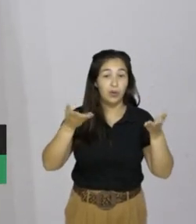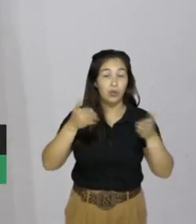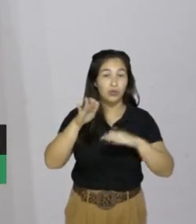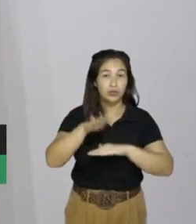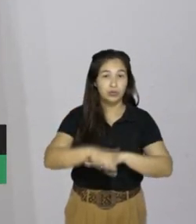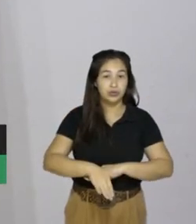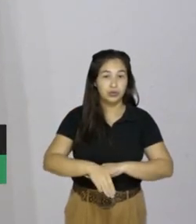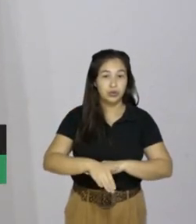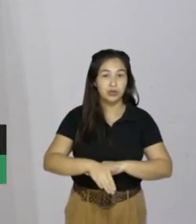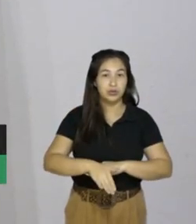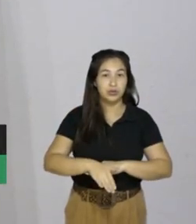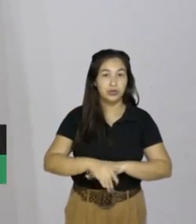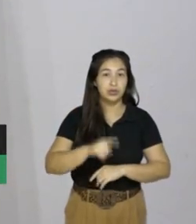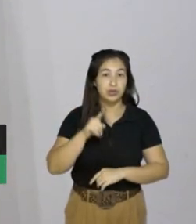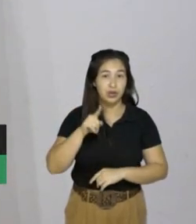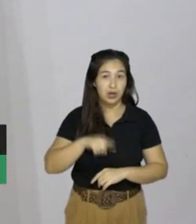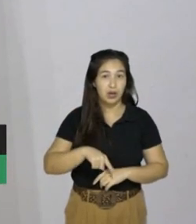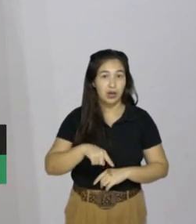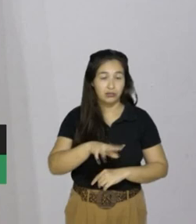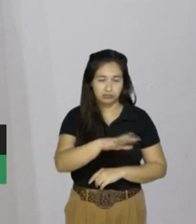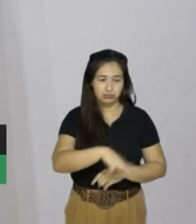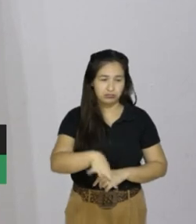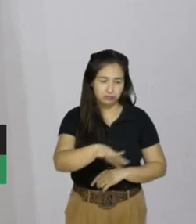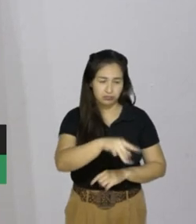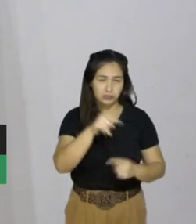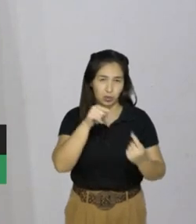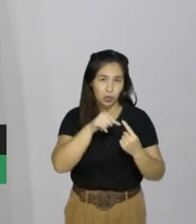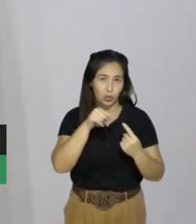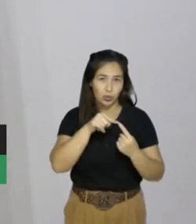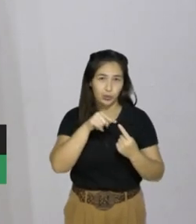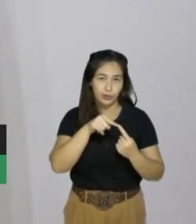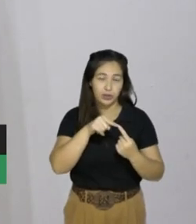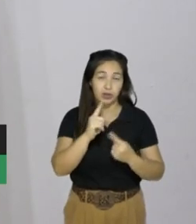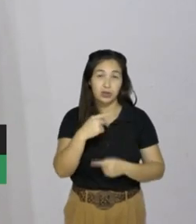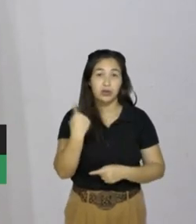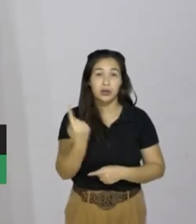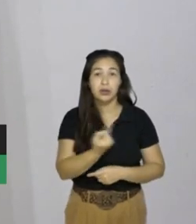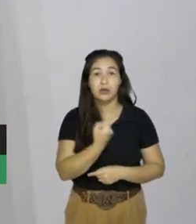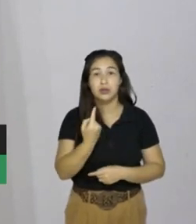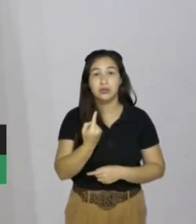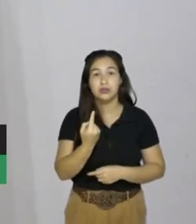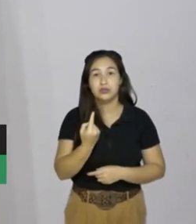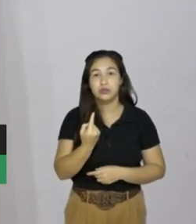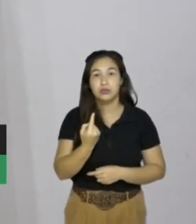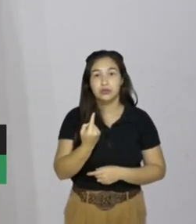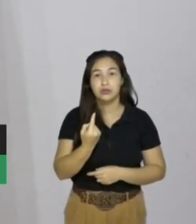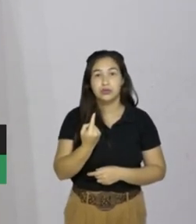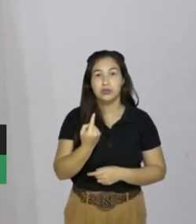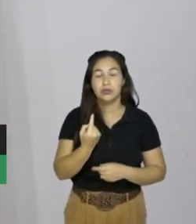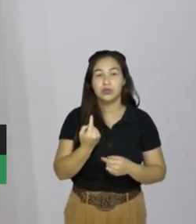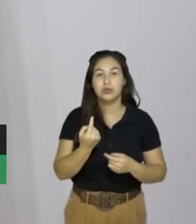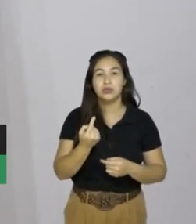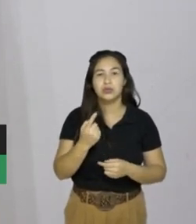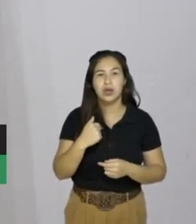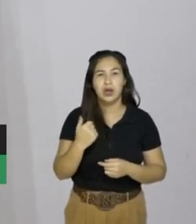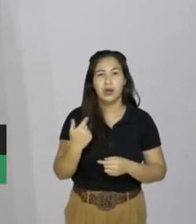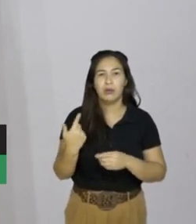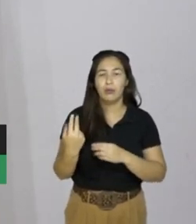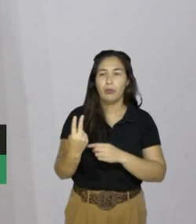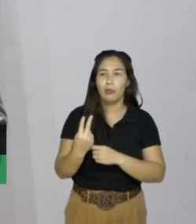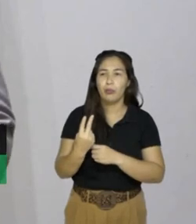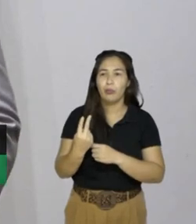por esse parlamentar Ela é bem Regional né Nós estamos sendo Procurados e questionados